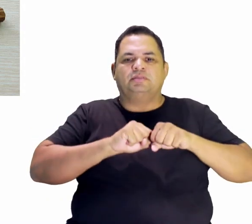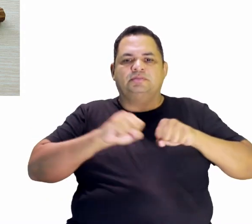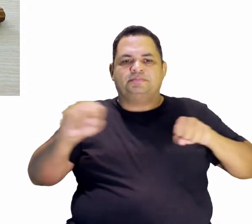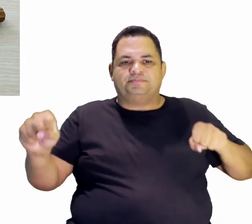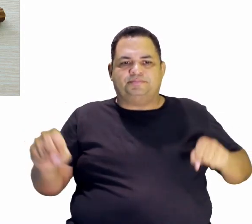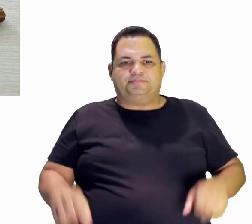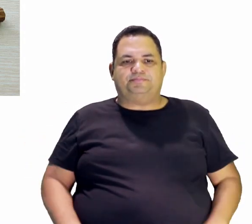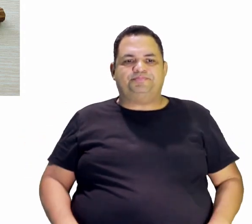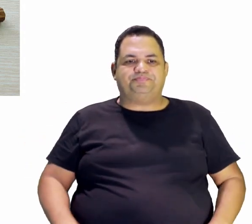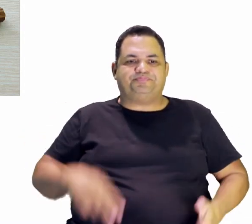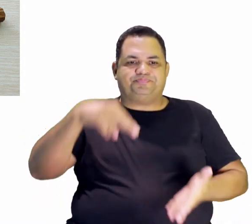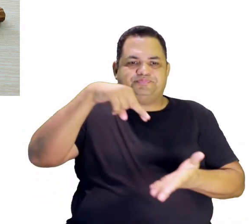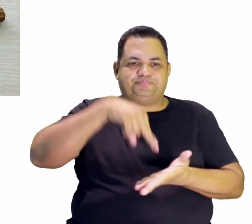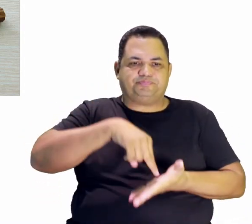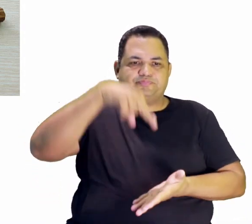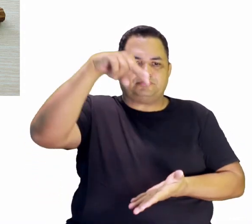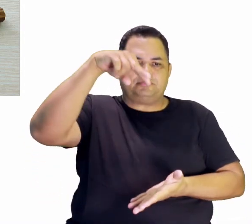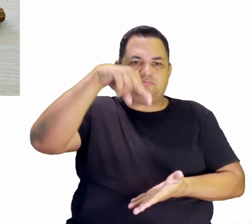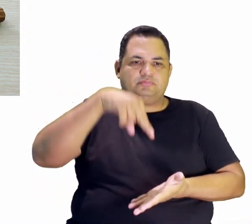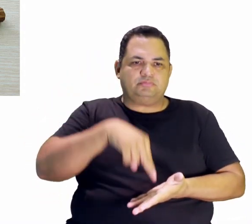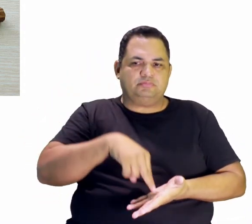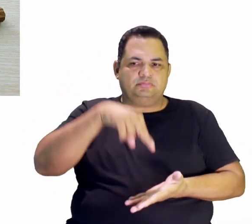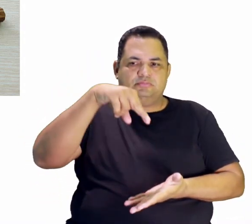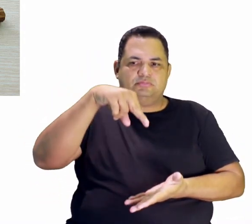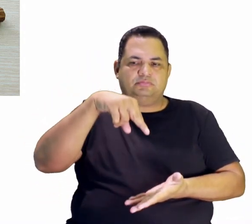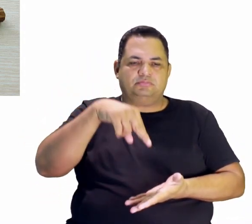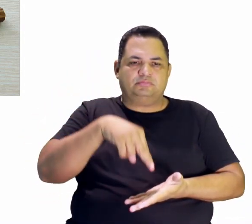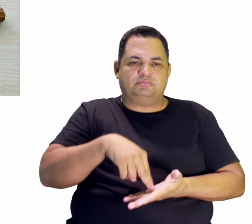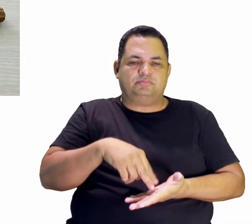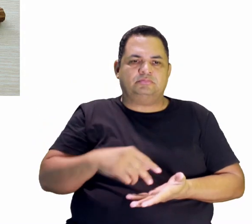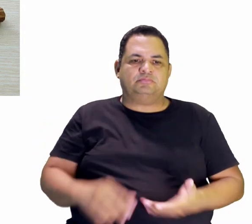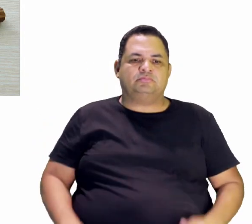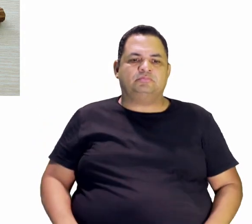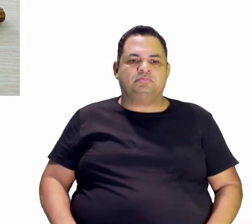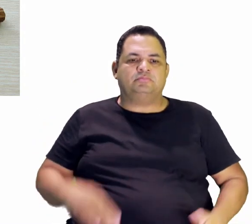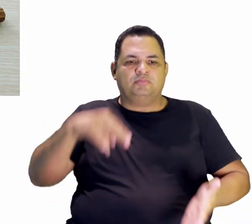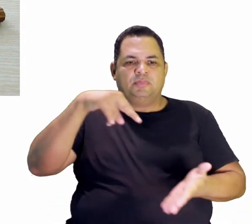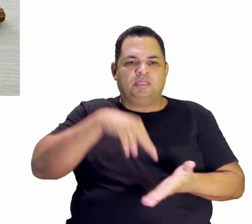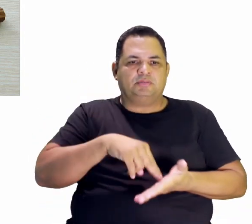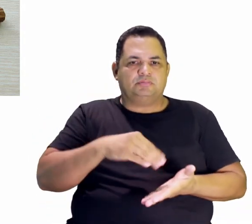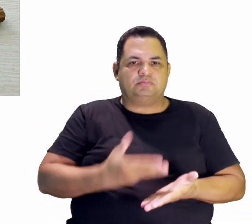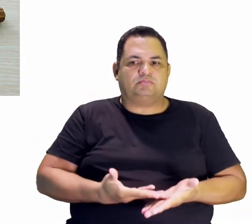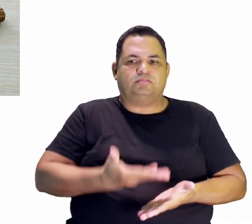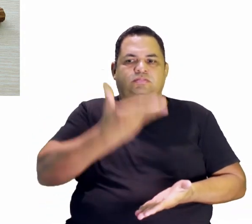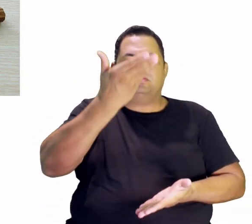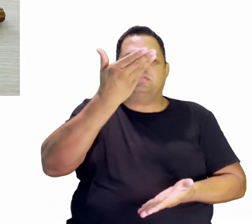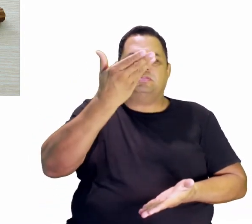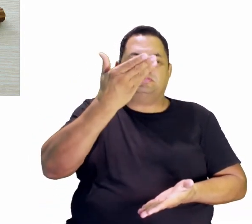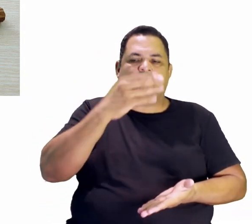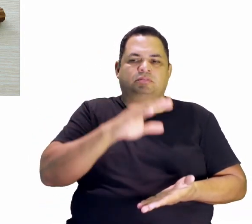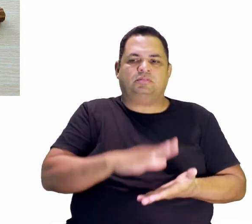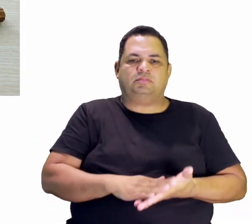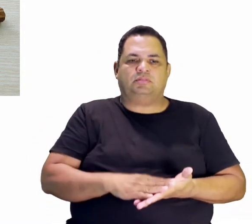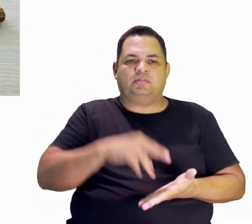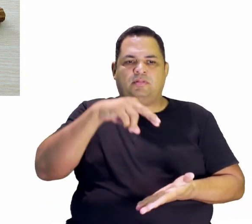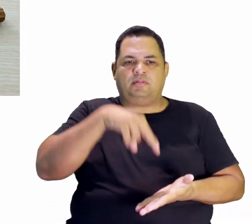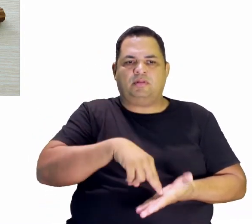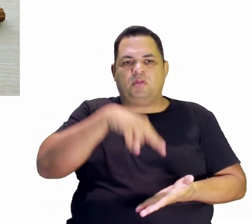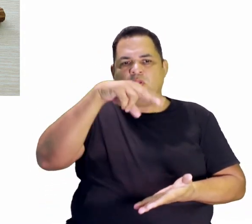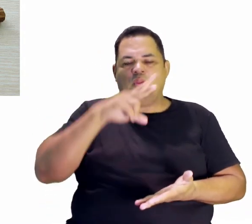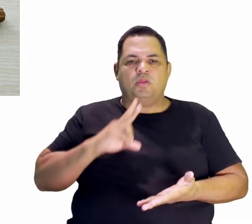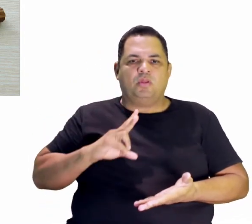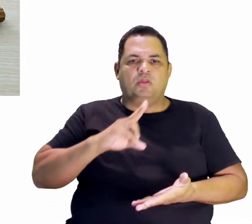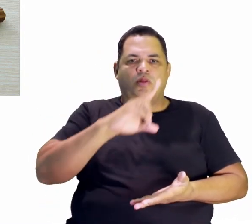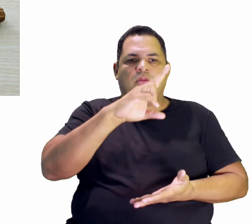pula aqui, ó, essa cama elástica, ela vai até um ponto e te joga de volta. Então, essa força, devido